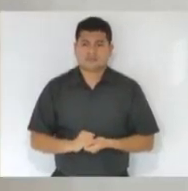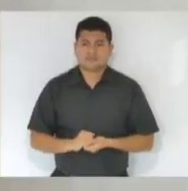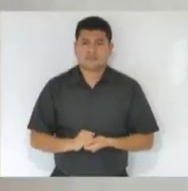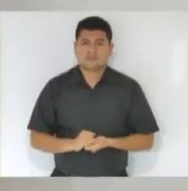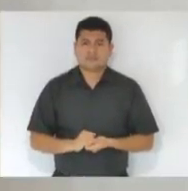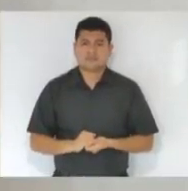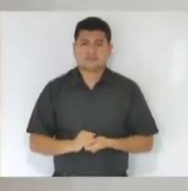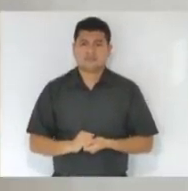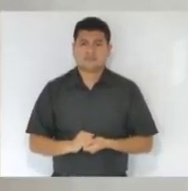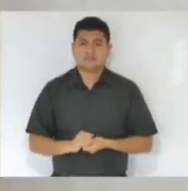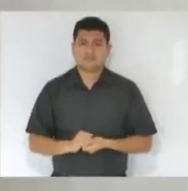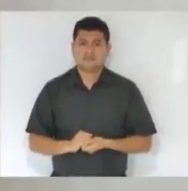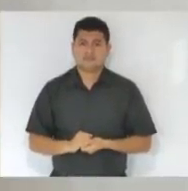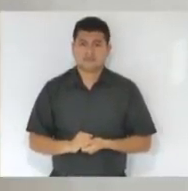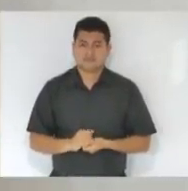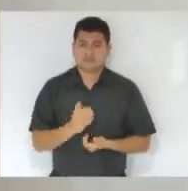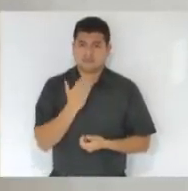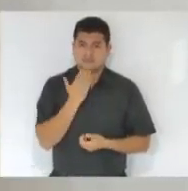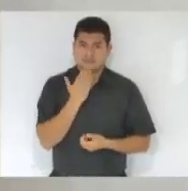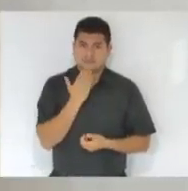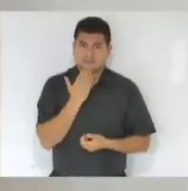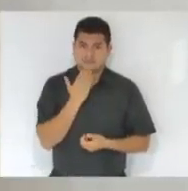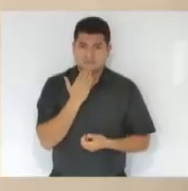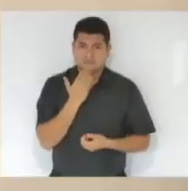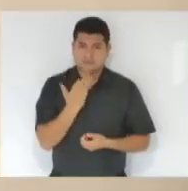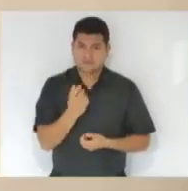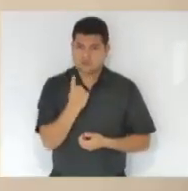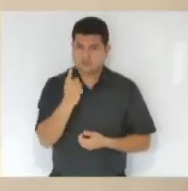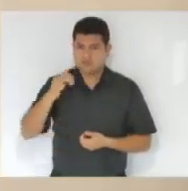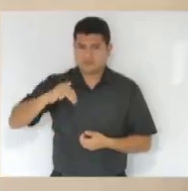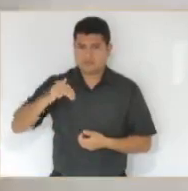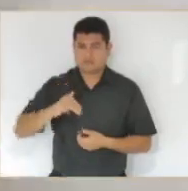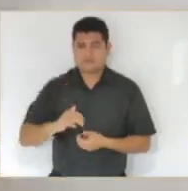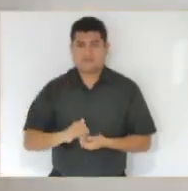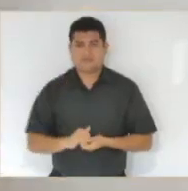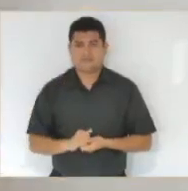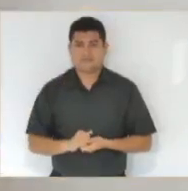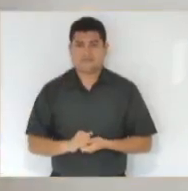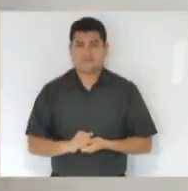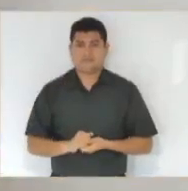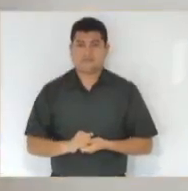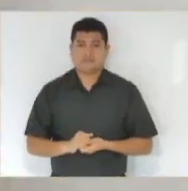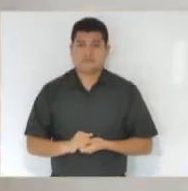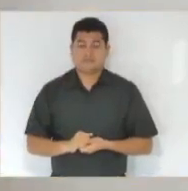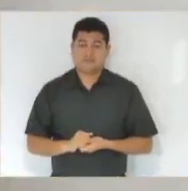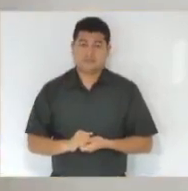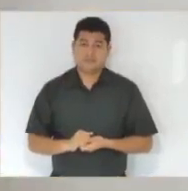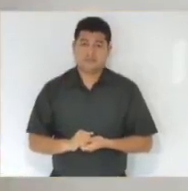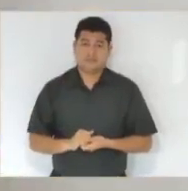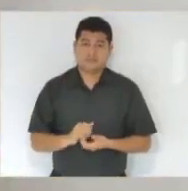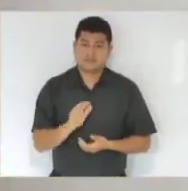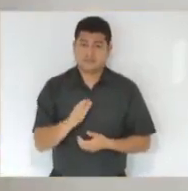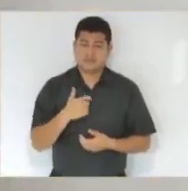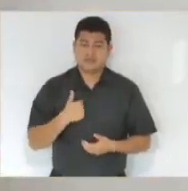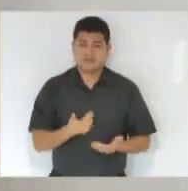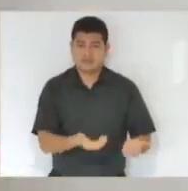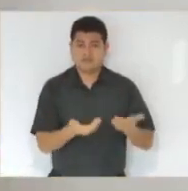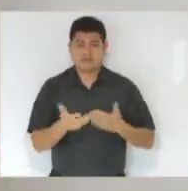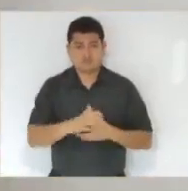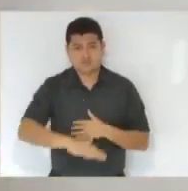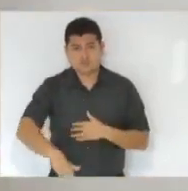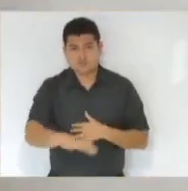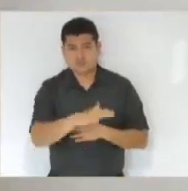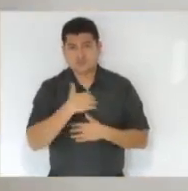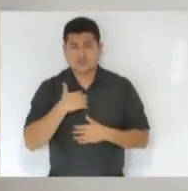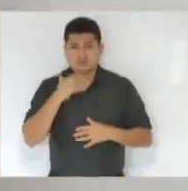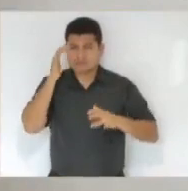Quanto? 1 minuto, senhor deputado. Muito obrigado. Talvez eu nem utilize, mas eu convido todos a começar